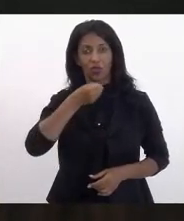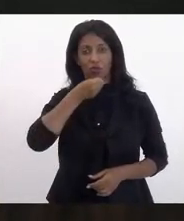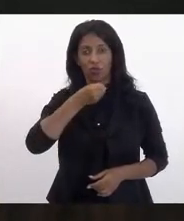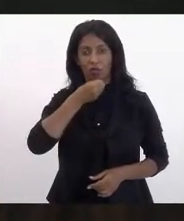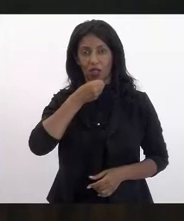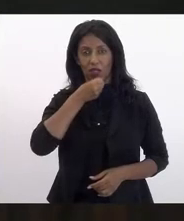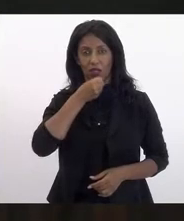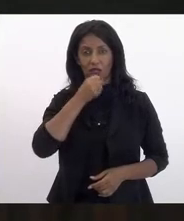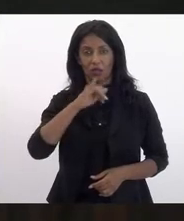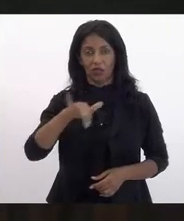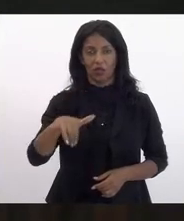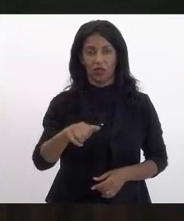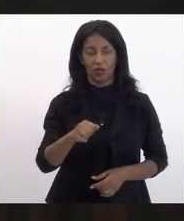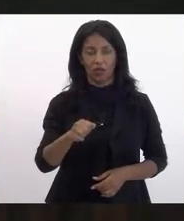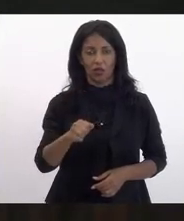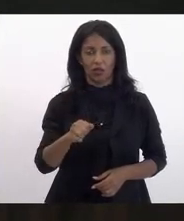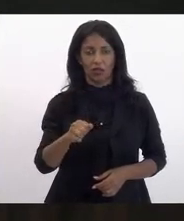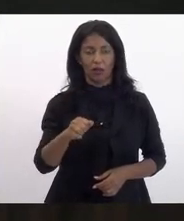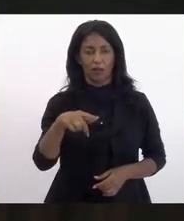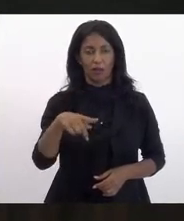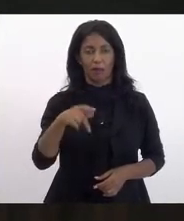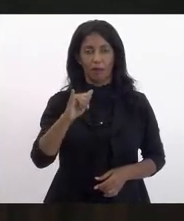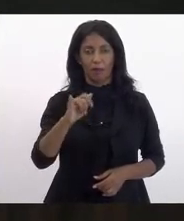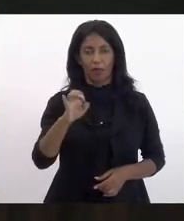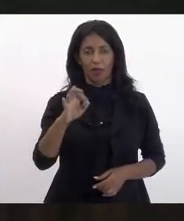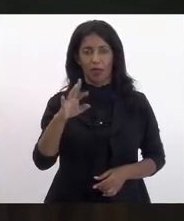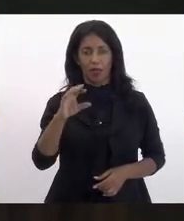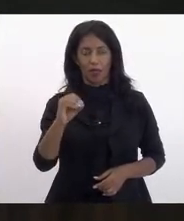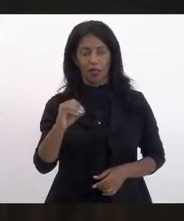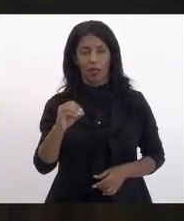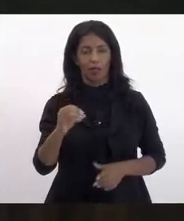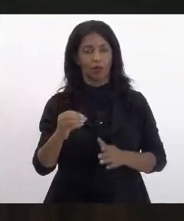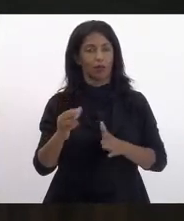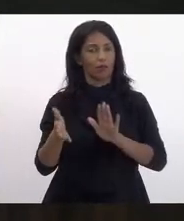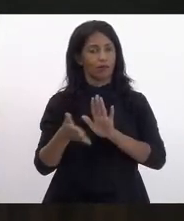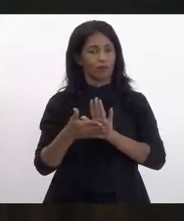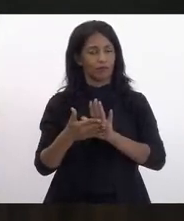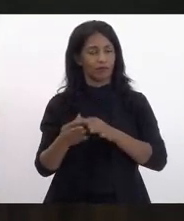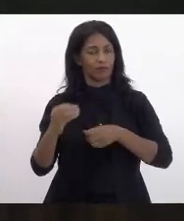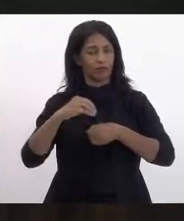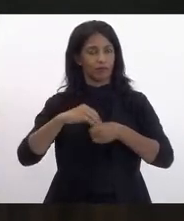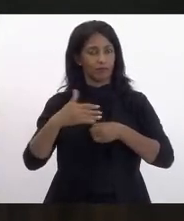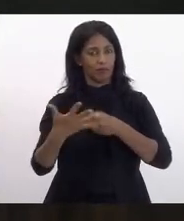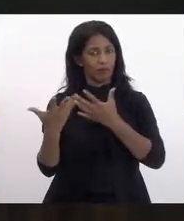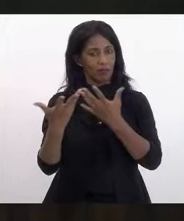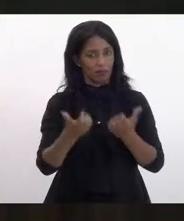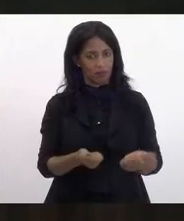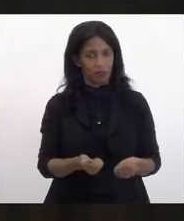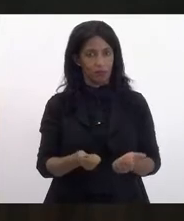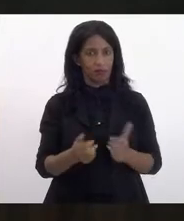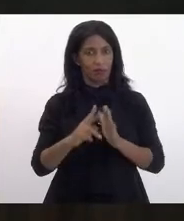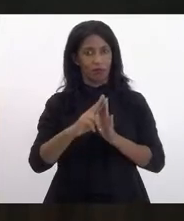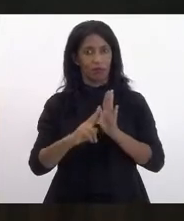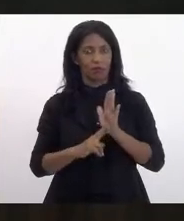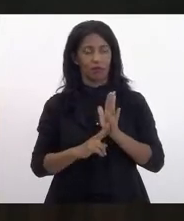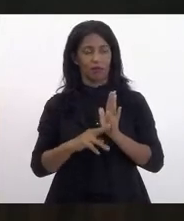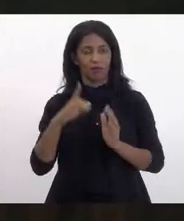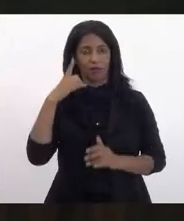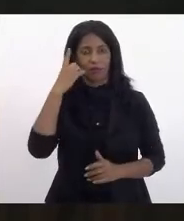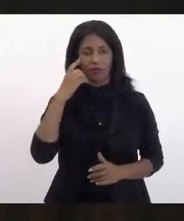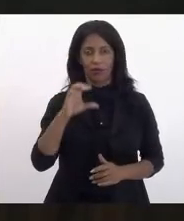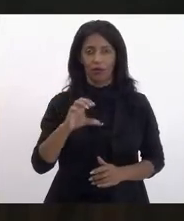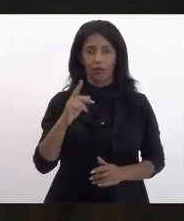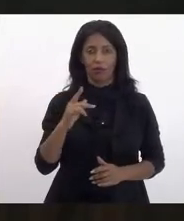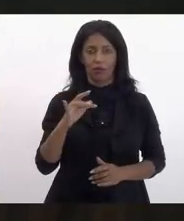Pietro Petraglia. Parecer da Comissão de Normas Internas e Proposições Externas favorável. Relator, deputado